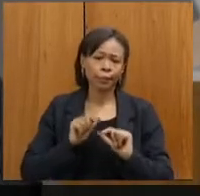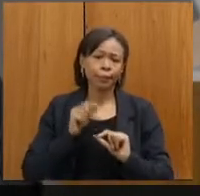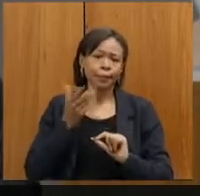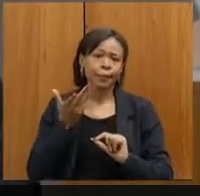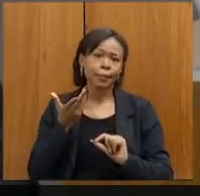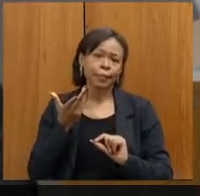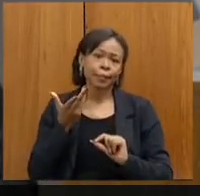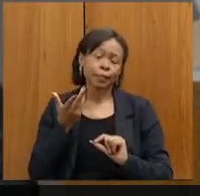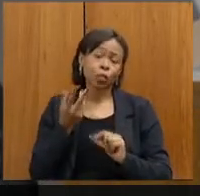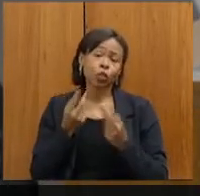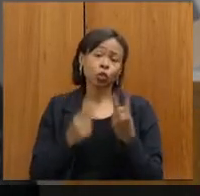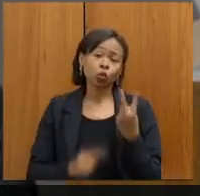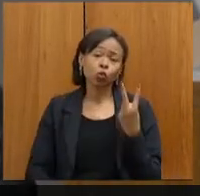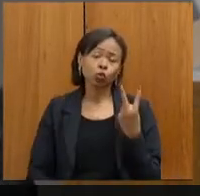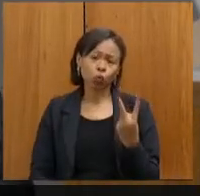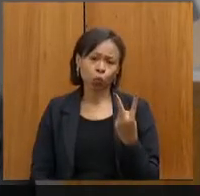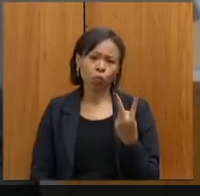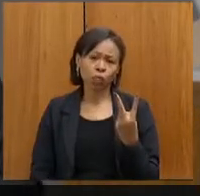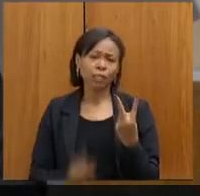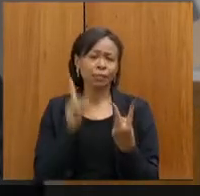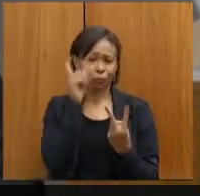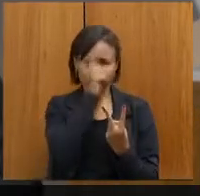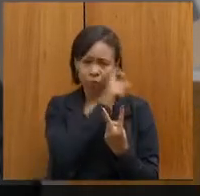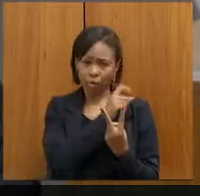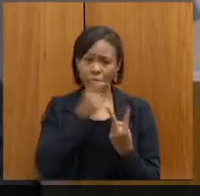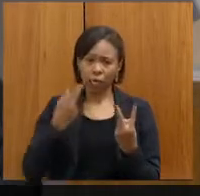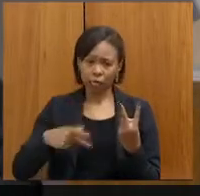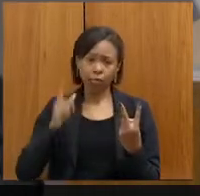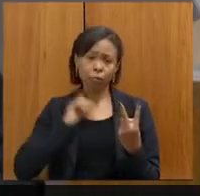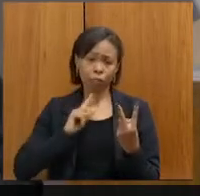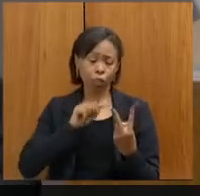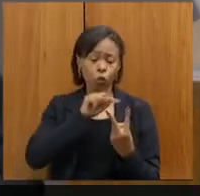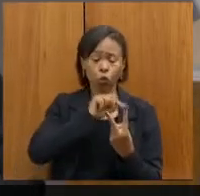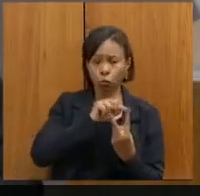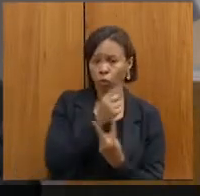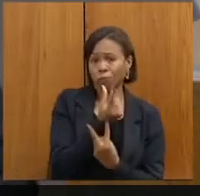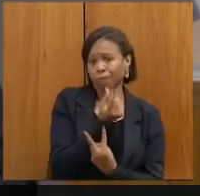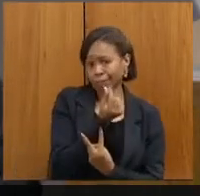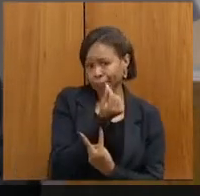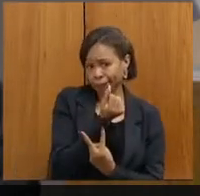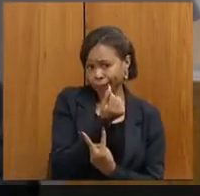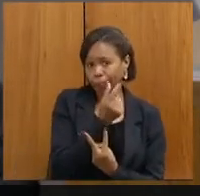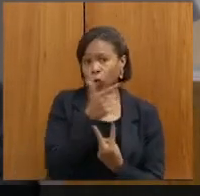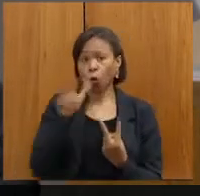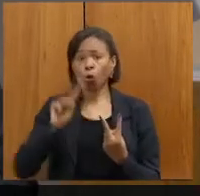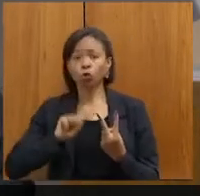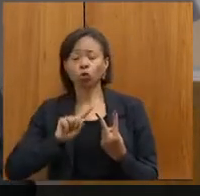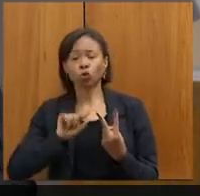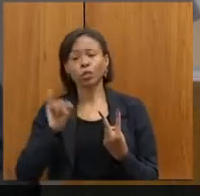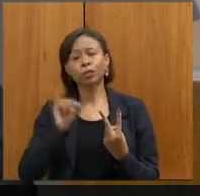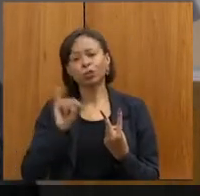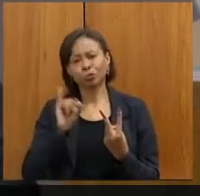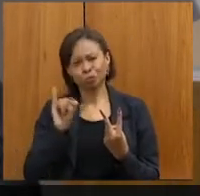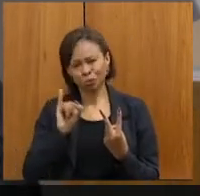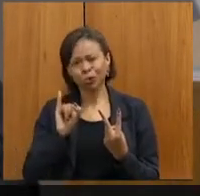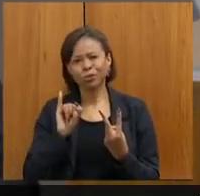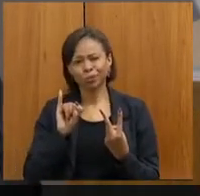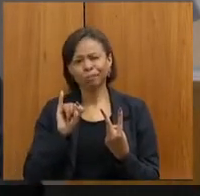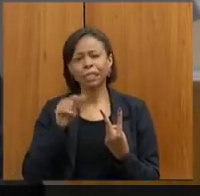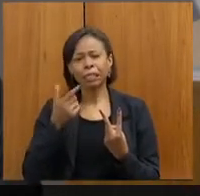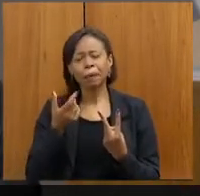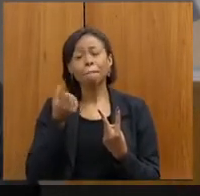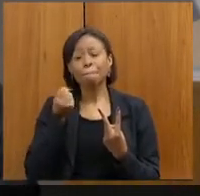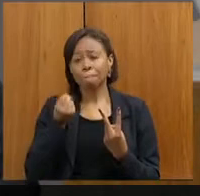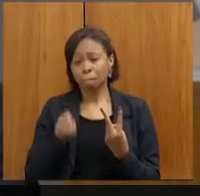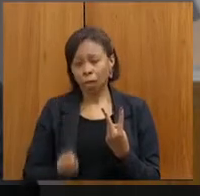das duas dificuldade de Minas Gerais uma questão financeira Ah e outra questão dos impostos que acabam sobrecarregando